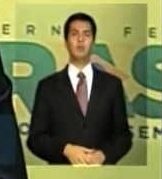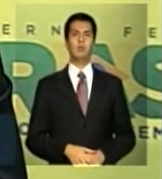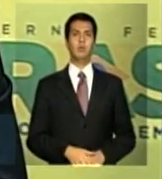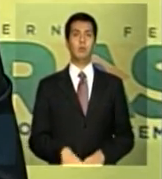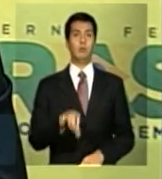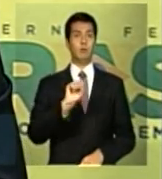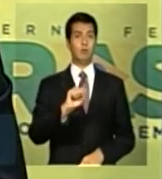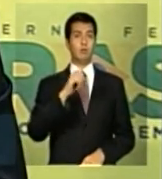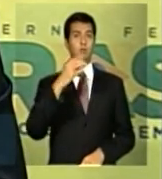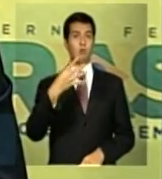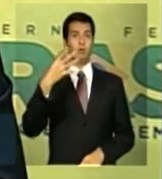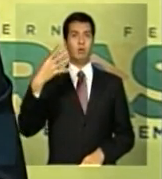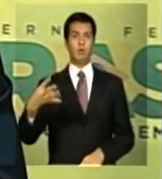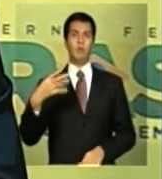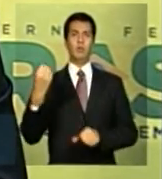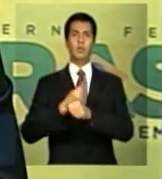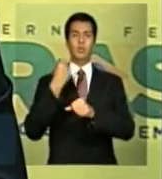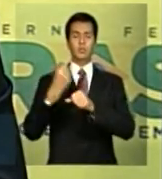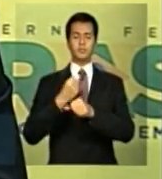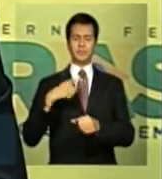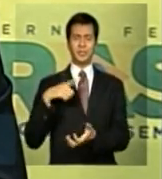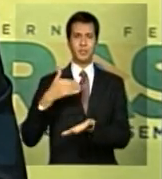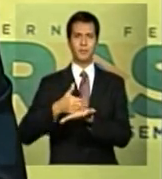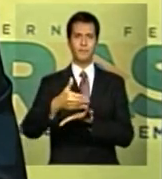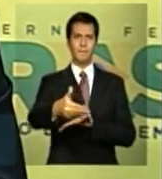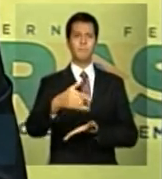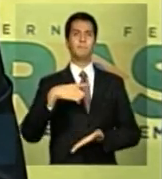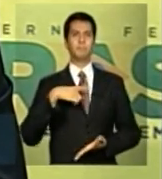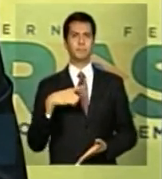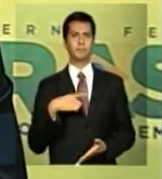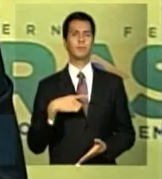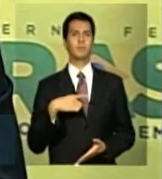844 obras estão em execução.